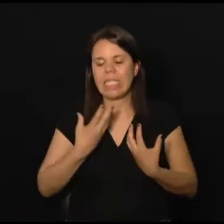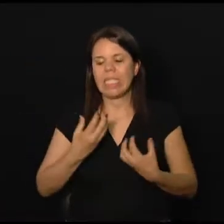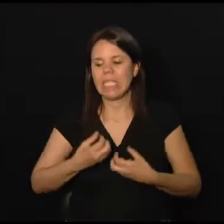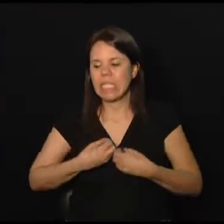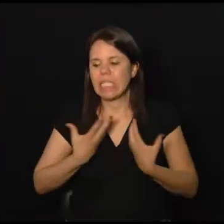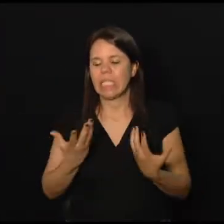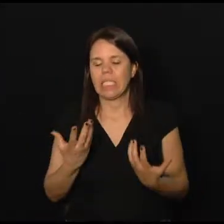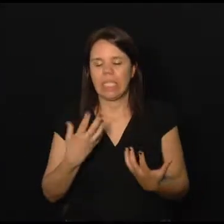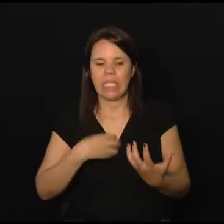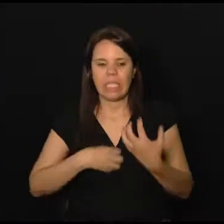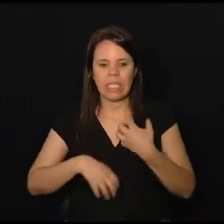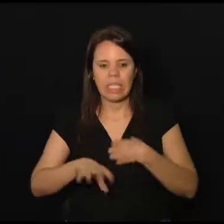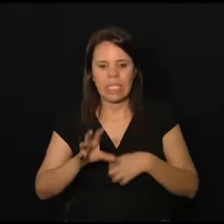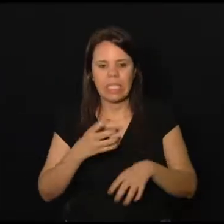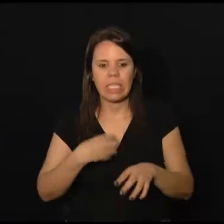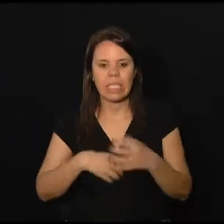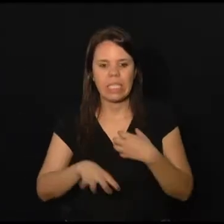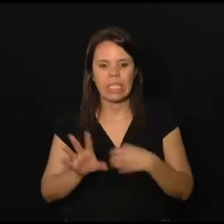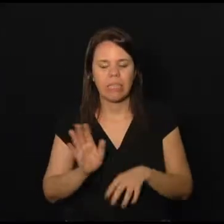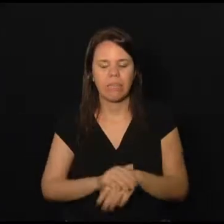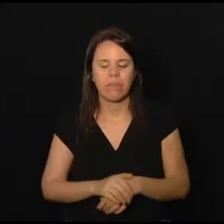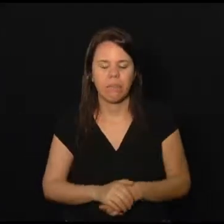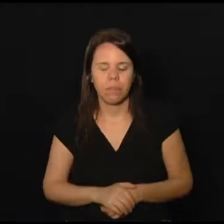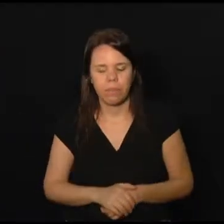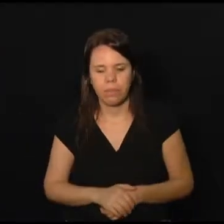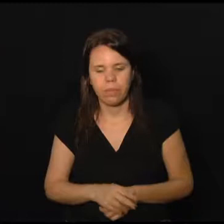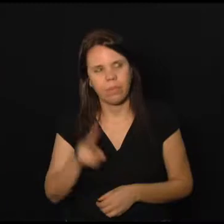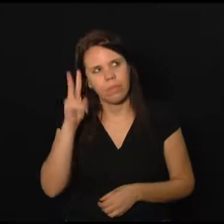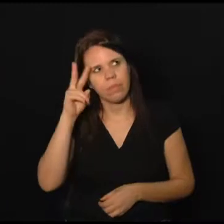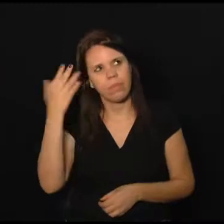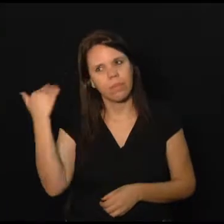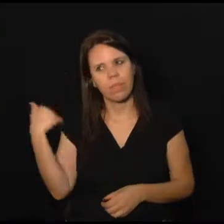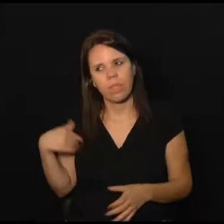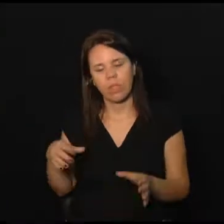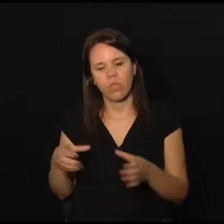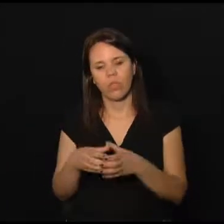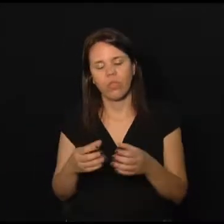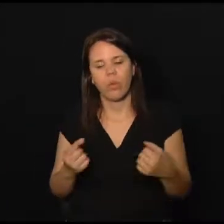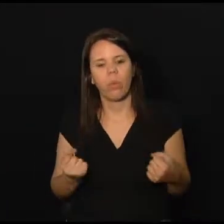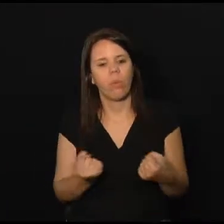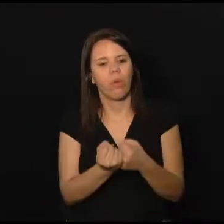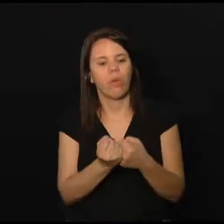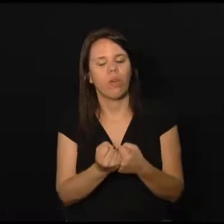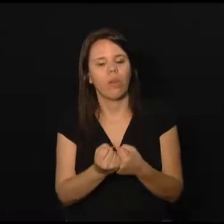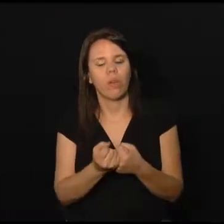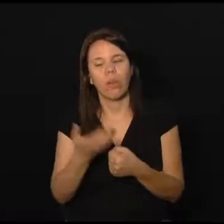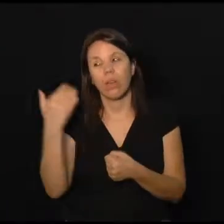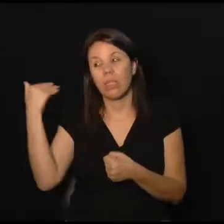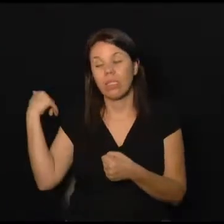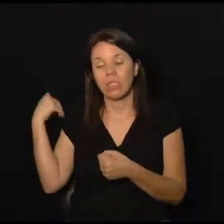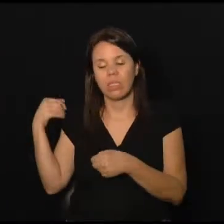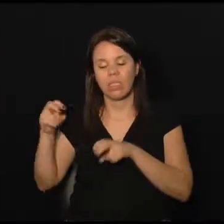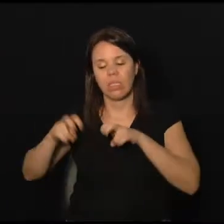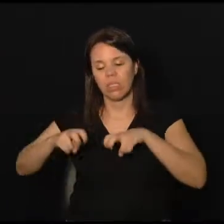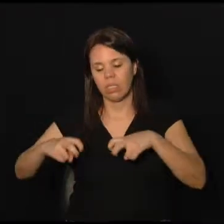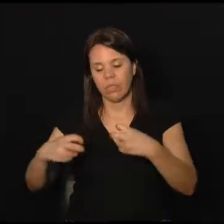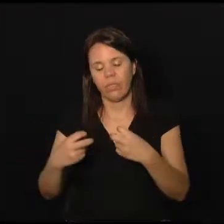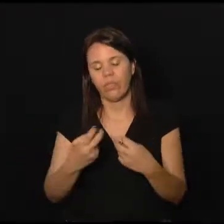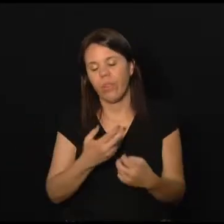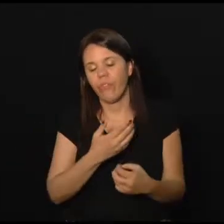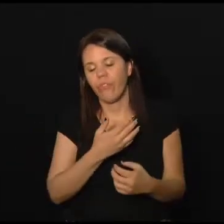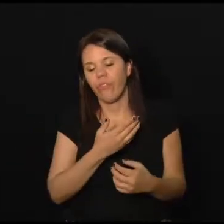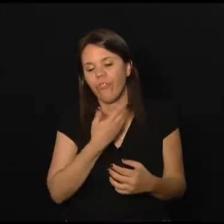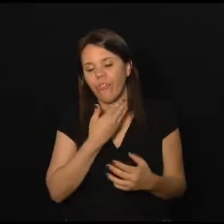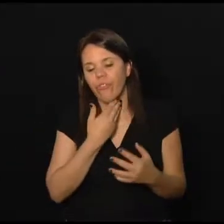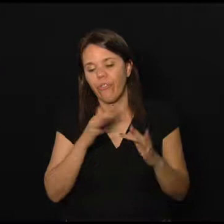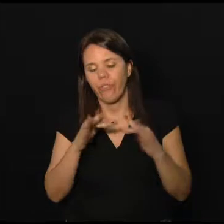Né? Então, até me lembrei agora sobre o grupo de apoio, quando a gente sentava com os familiares, né? Aí nós falávamos assim, qual